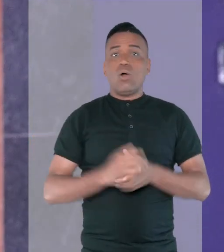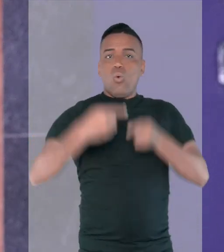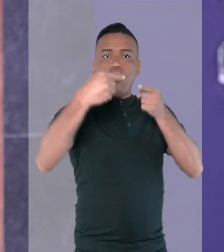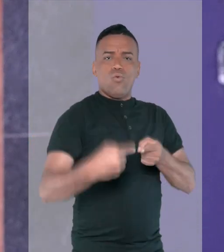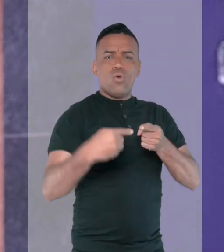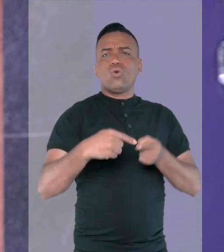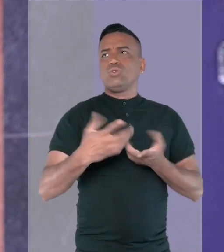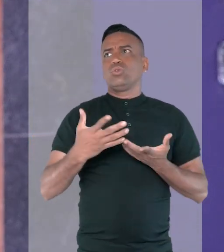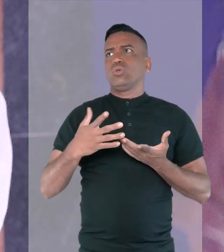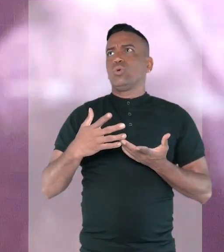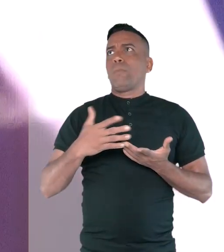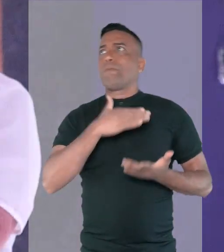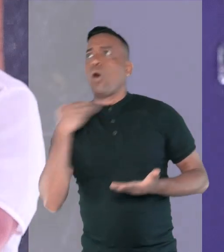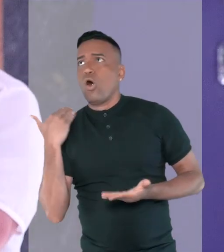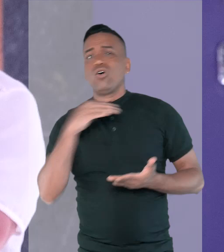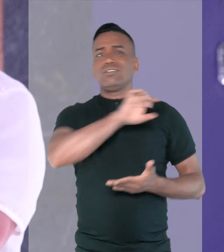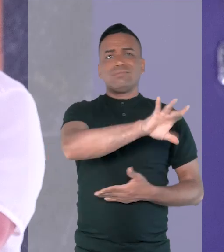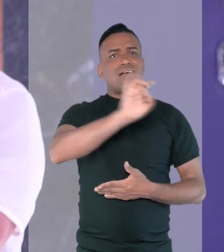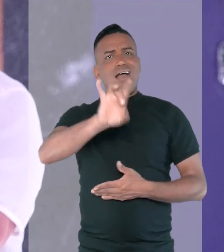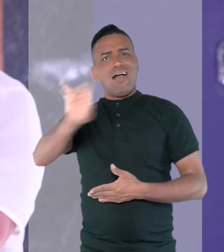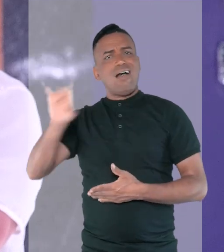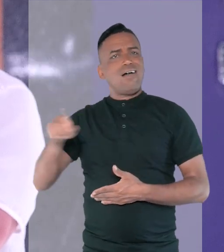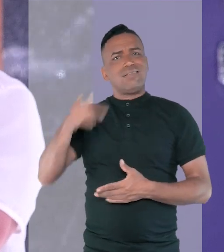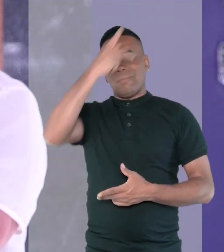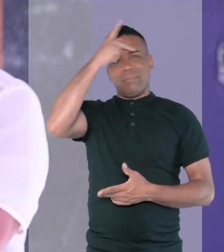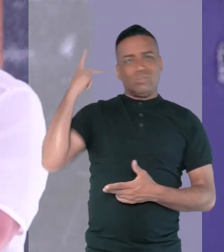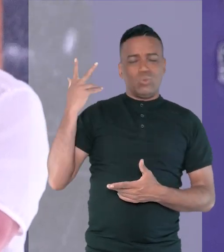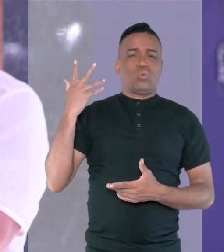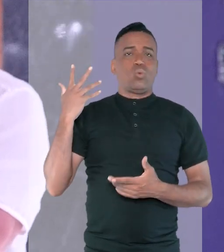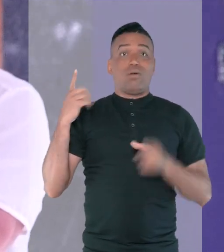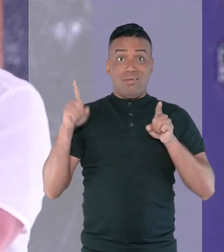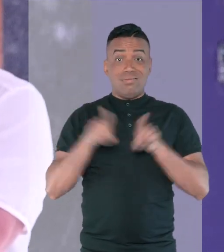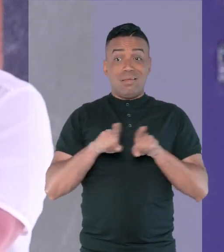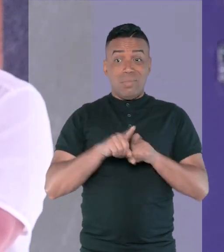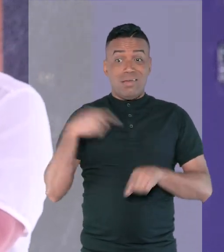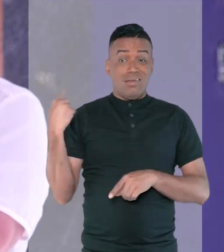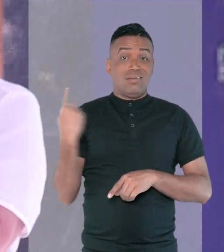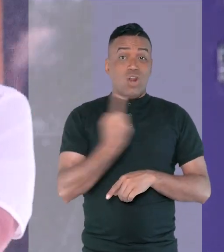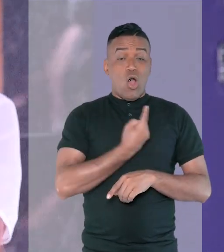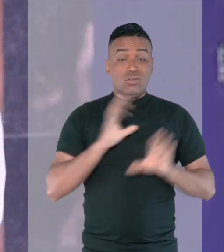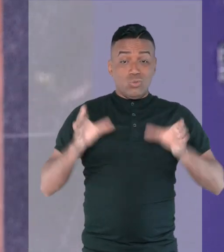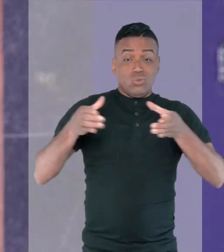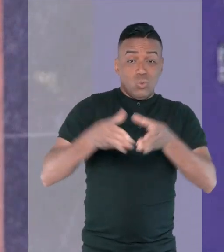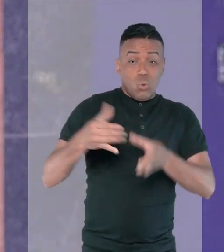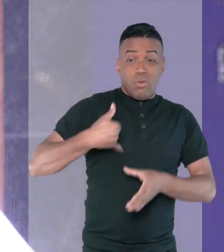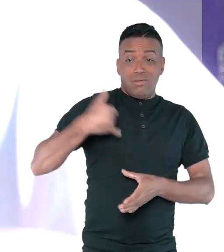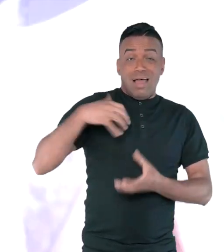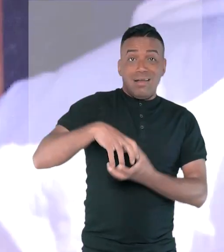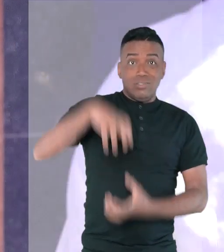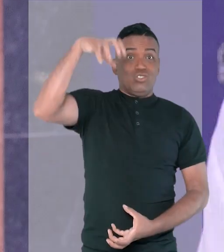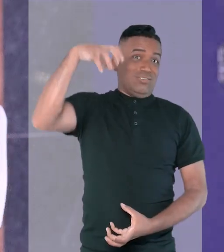da morte em cada um de nós e também em nossa geração